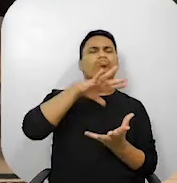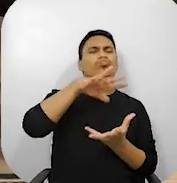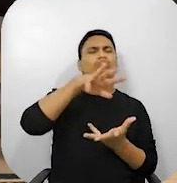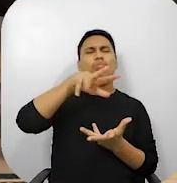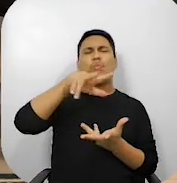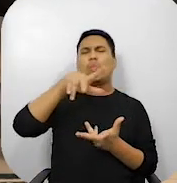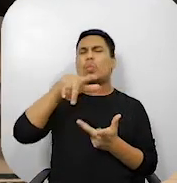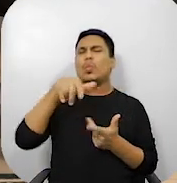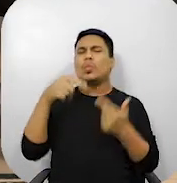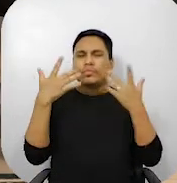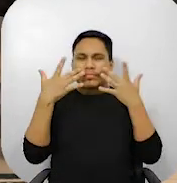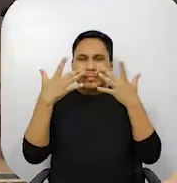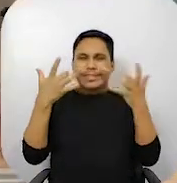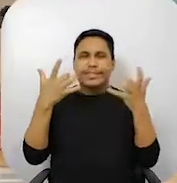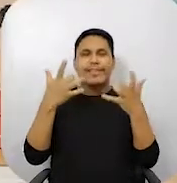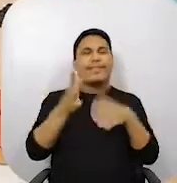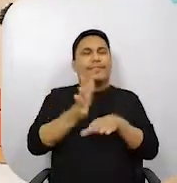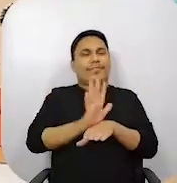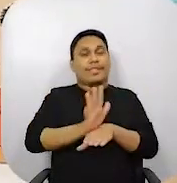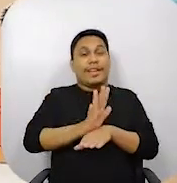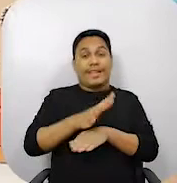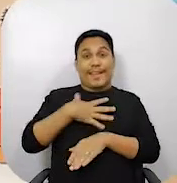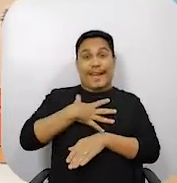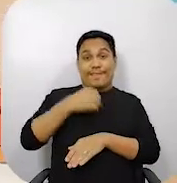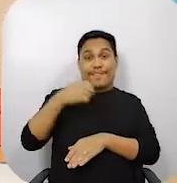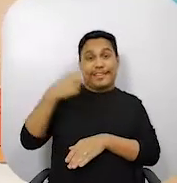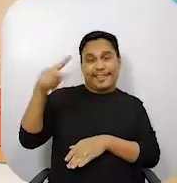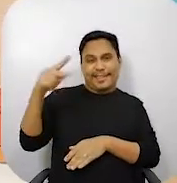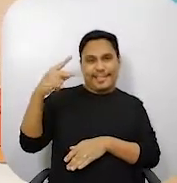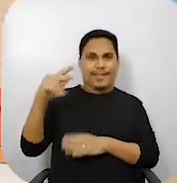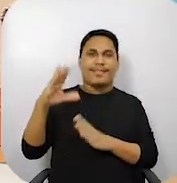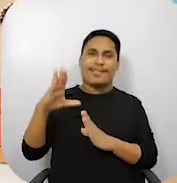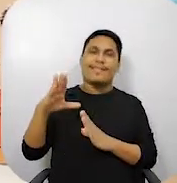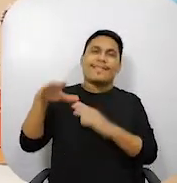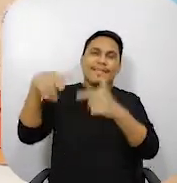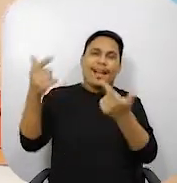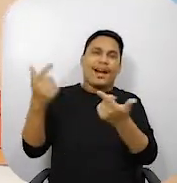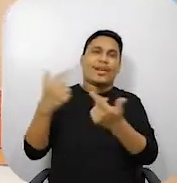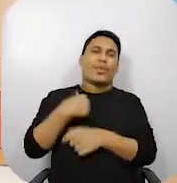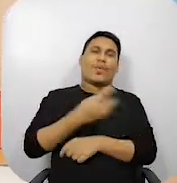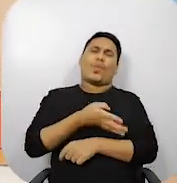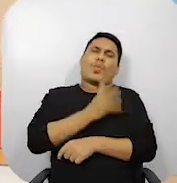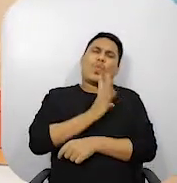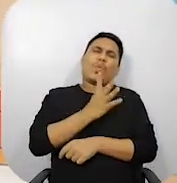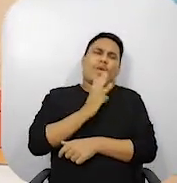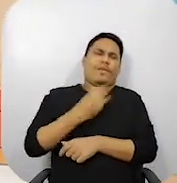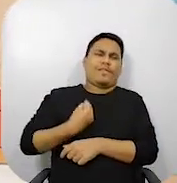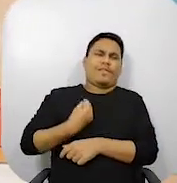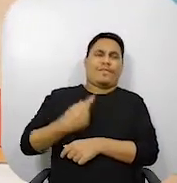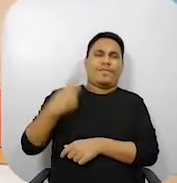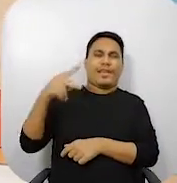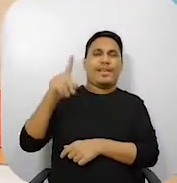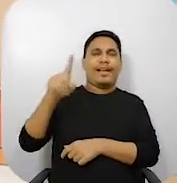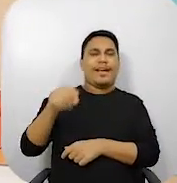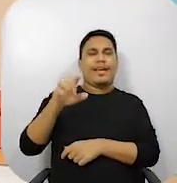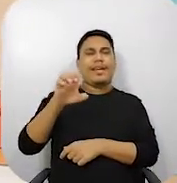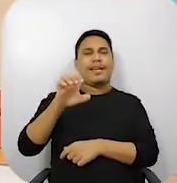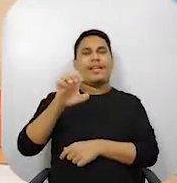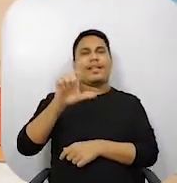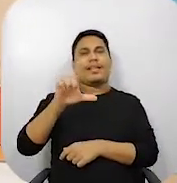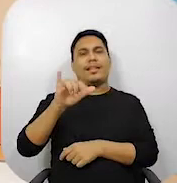de teatro do cinema filha dela obviamente que eu tô eu conheço muita gente vai conhecer Elisa Porto